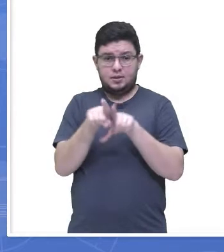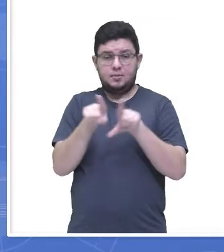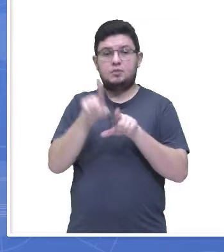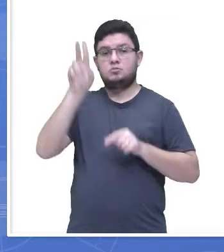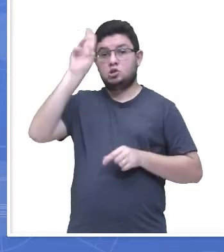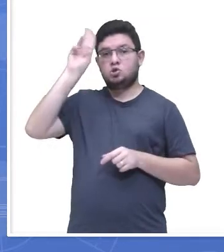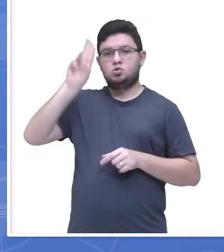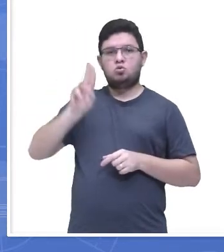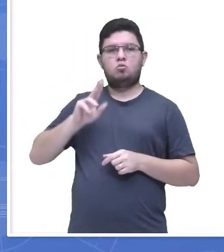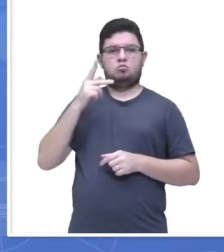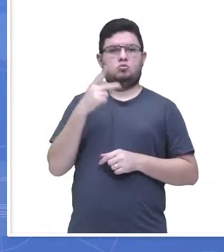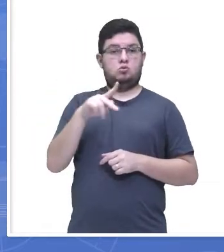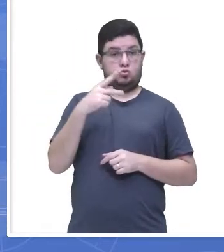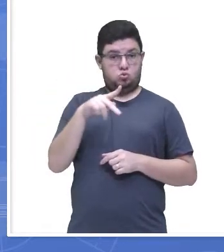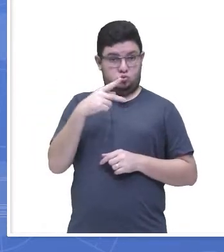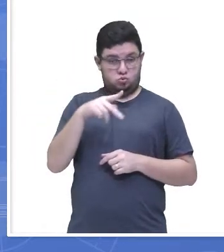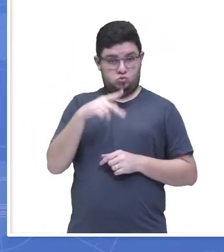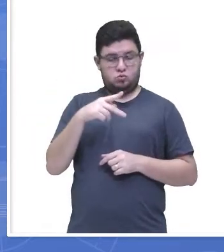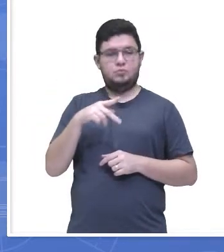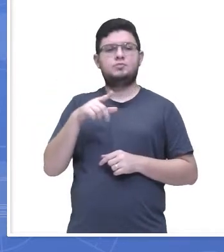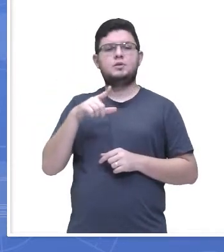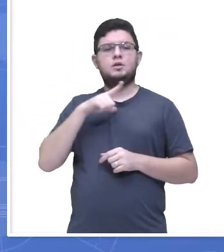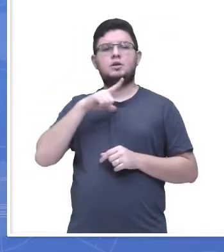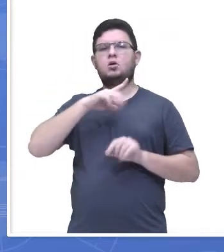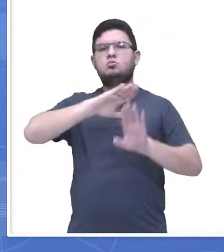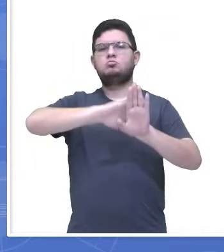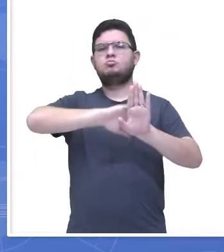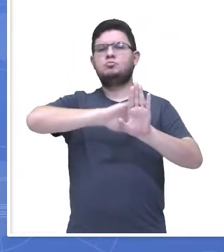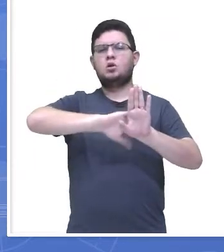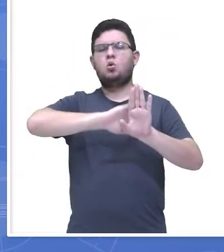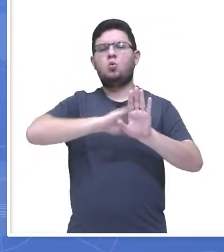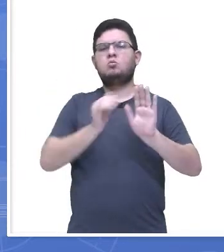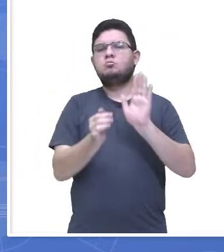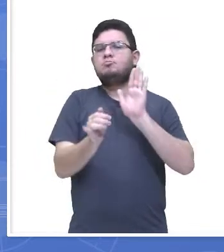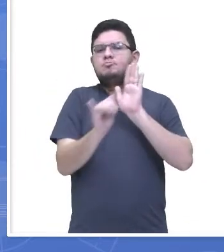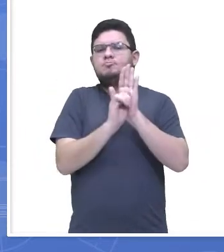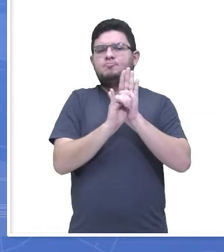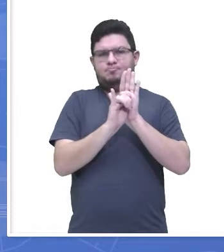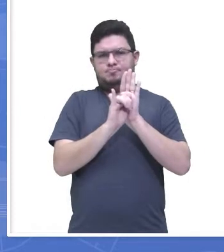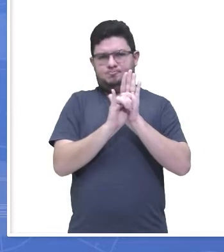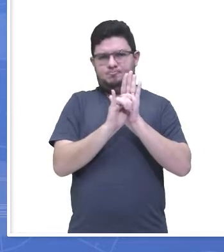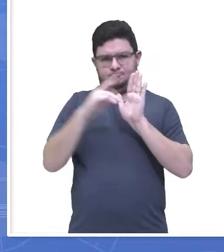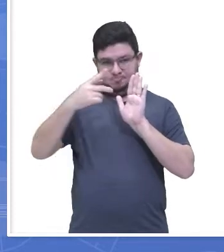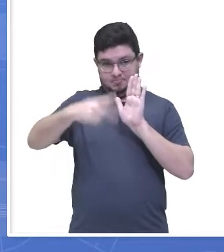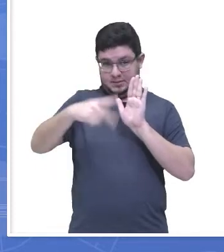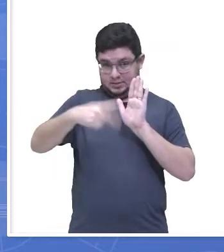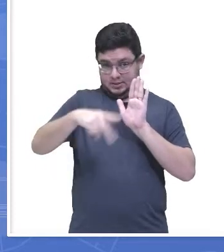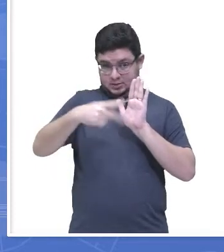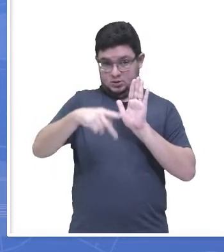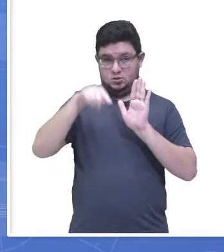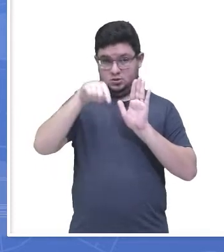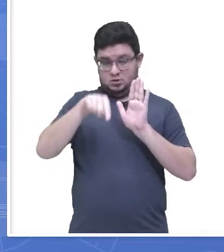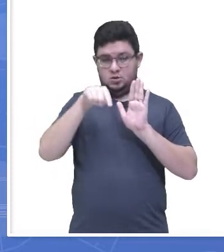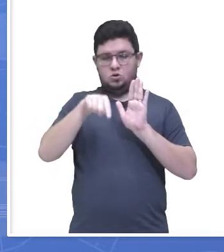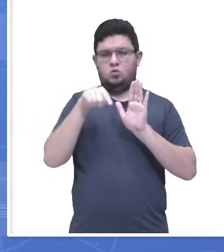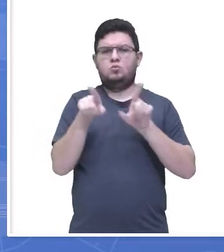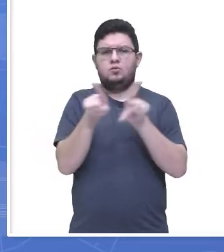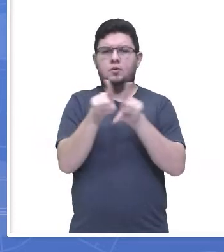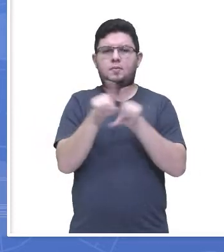independência americana. A gente sabe que toda transformação social parte de ideias, e o iluminismo veio com essas